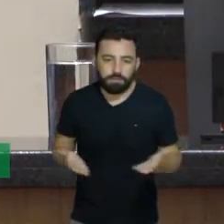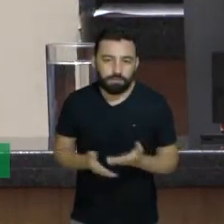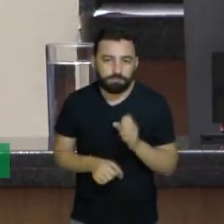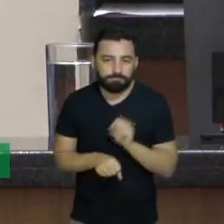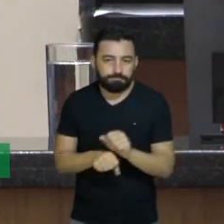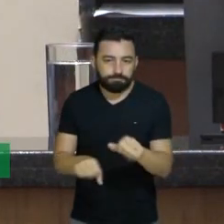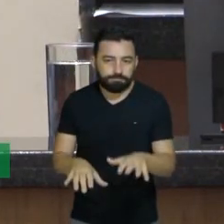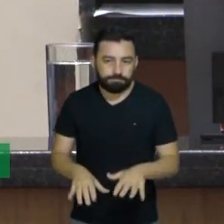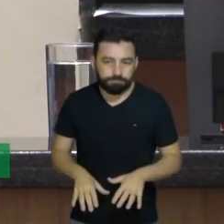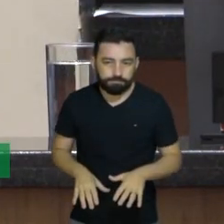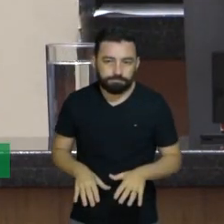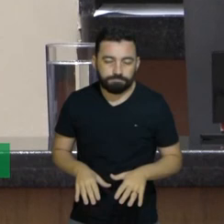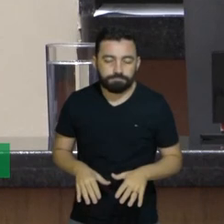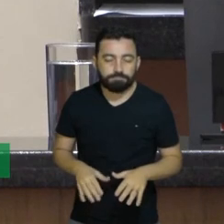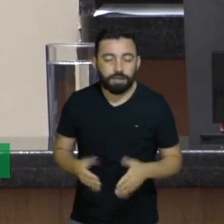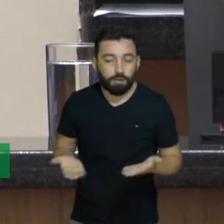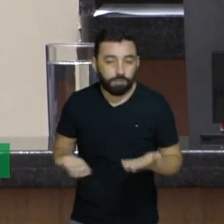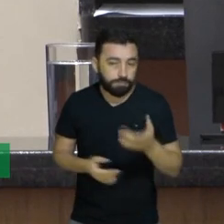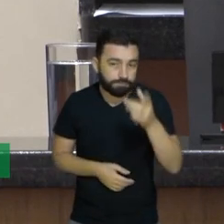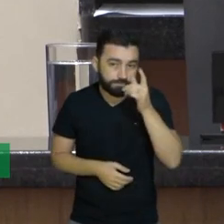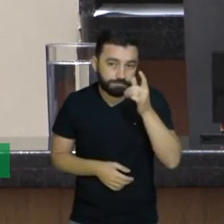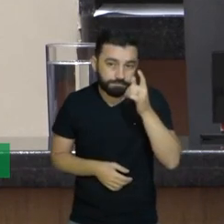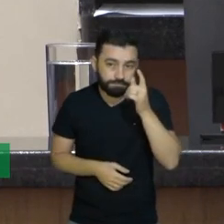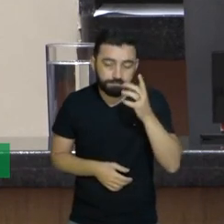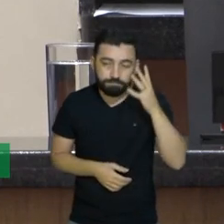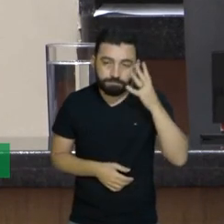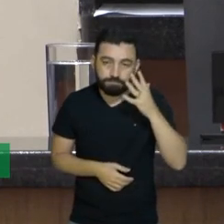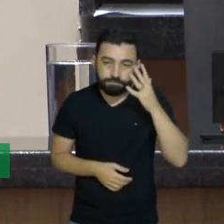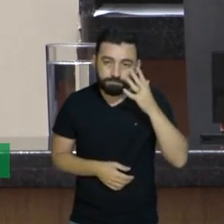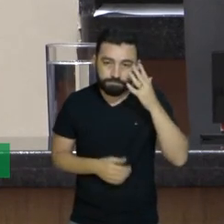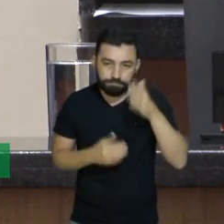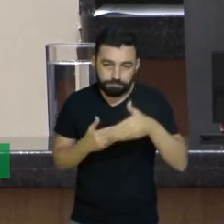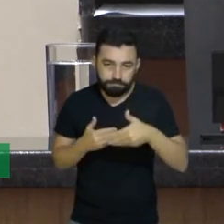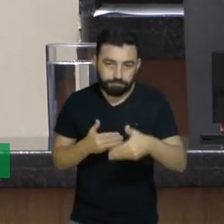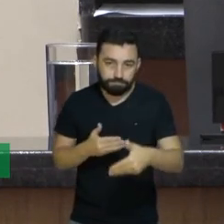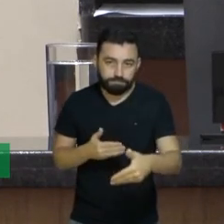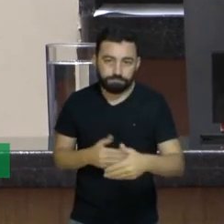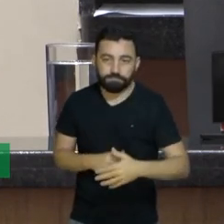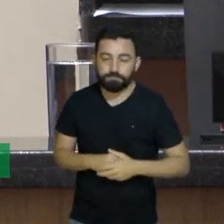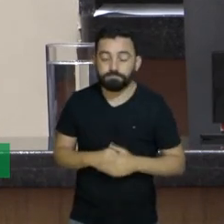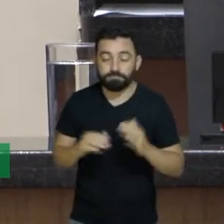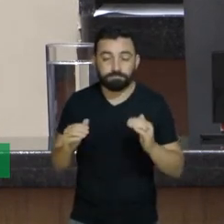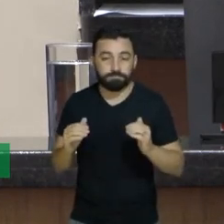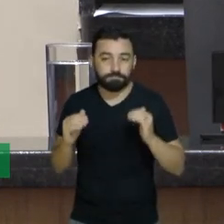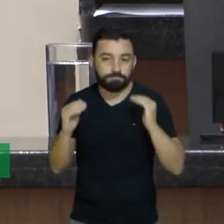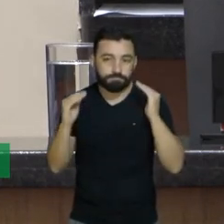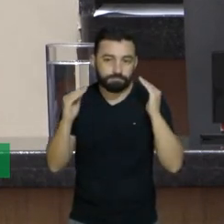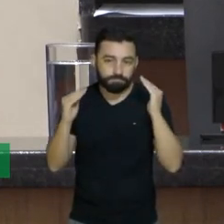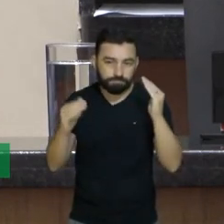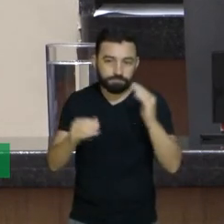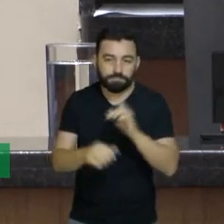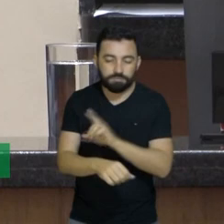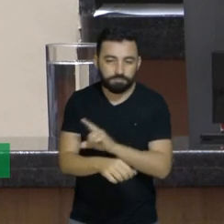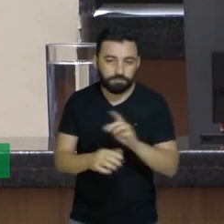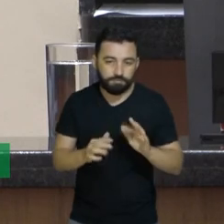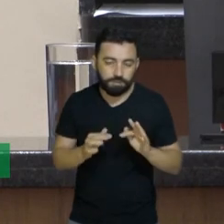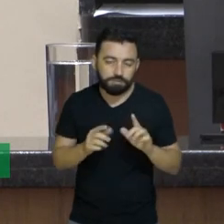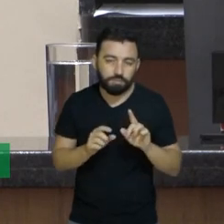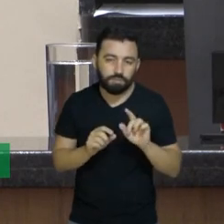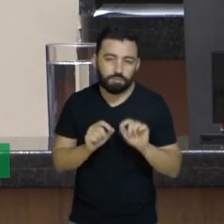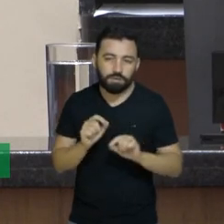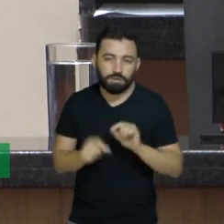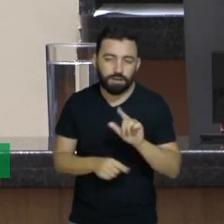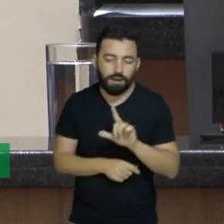presente sessão para nós acompanharmos a manifestação do superintendente da Fundação Cultural de